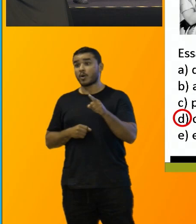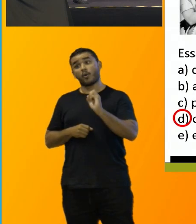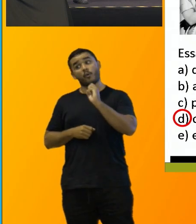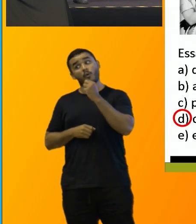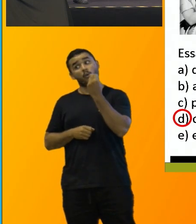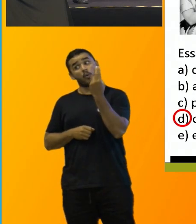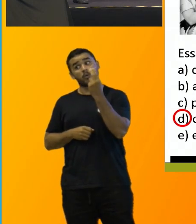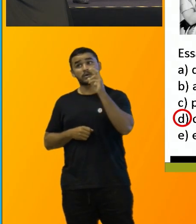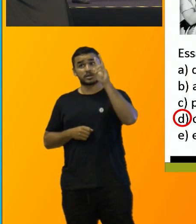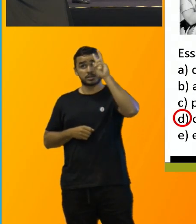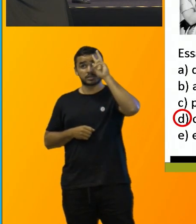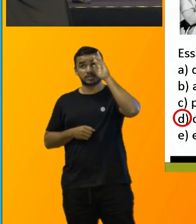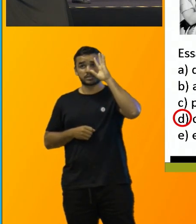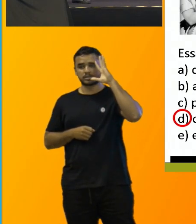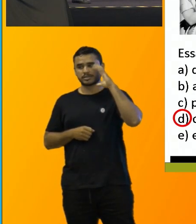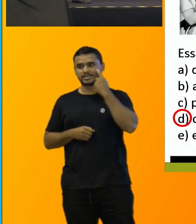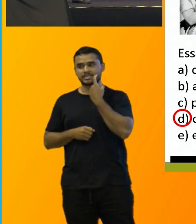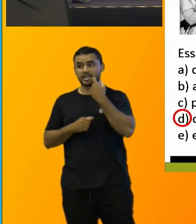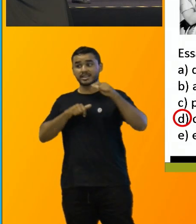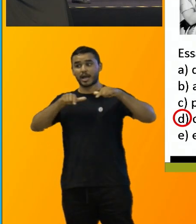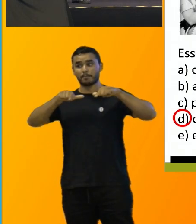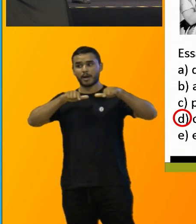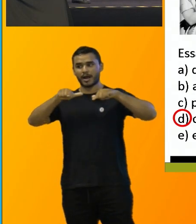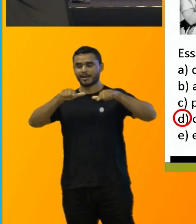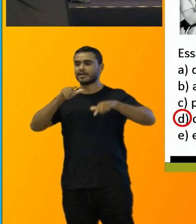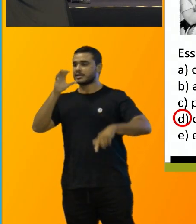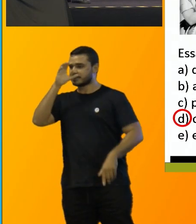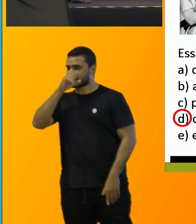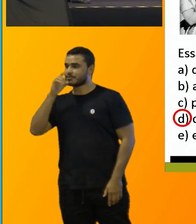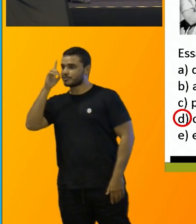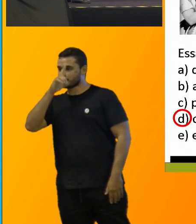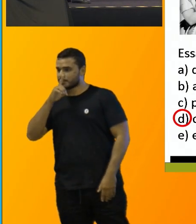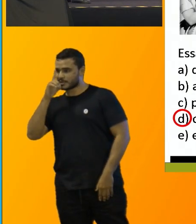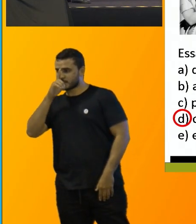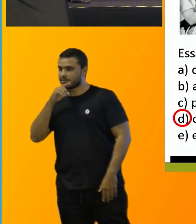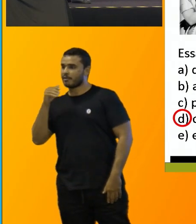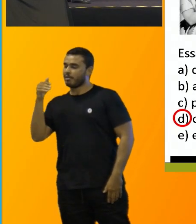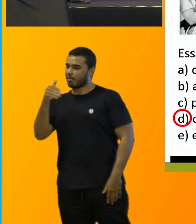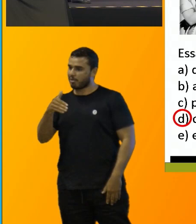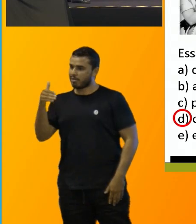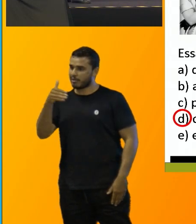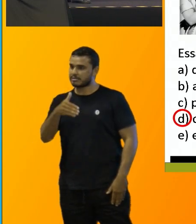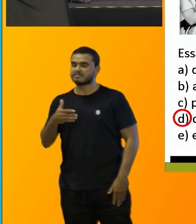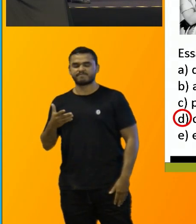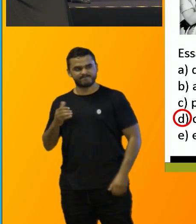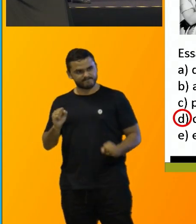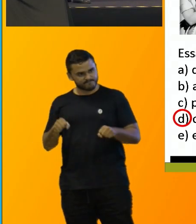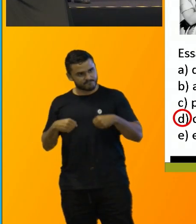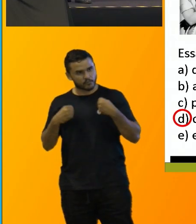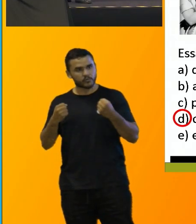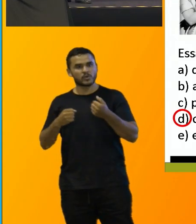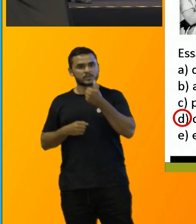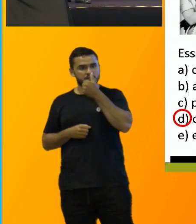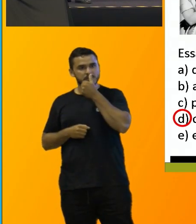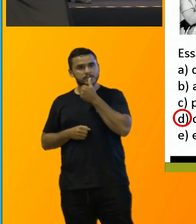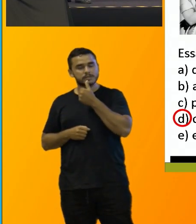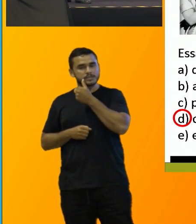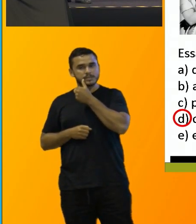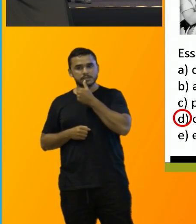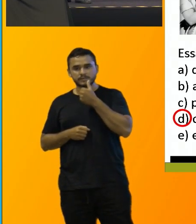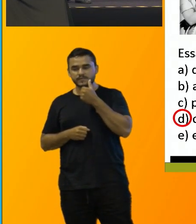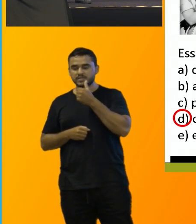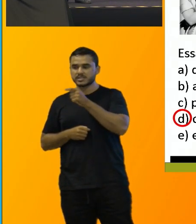dedica a estudar para o Enem ao mesmo tempo. Mas eu queria dizer para vocês que vale